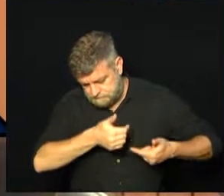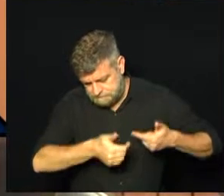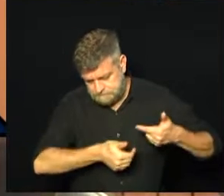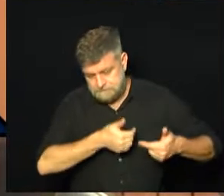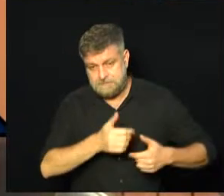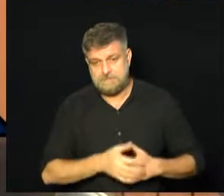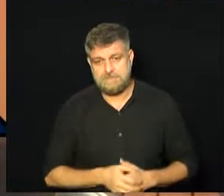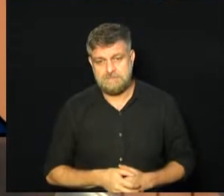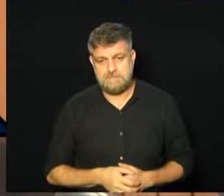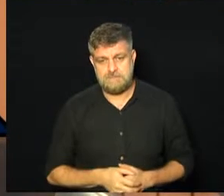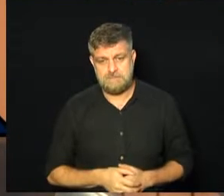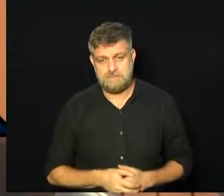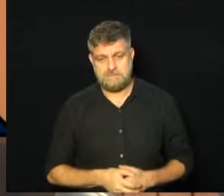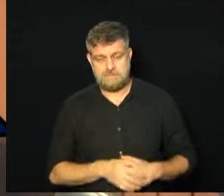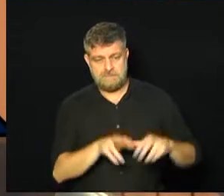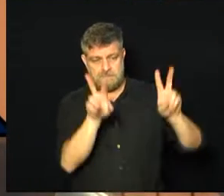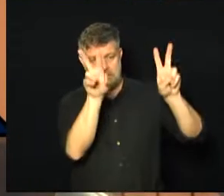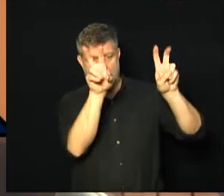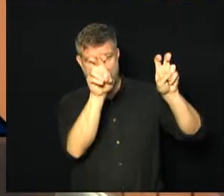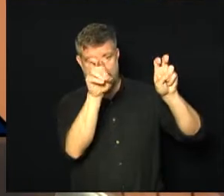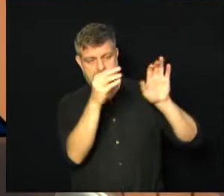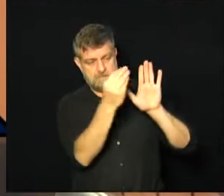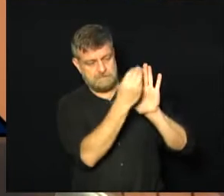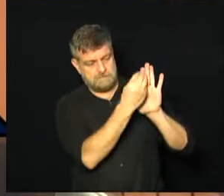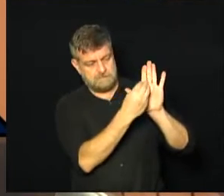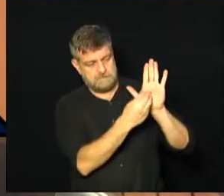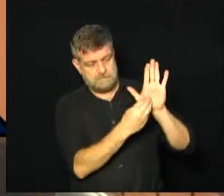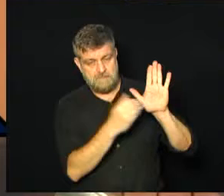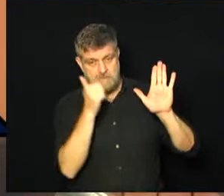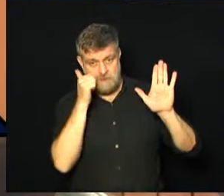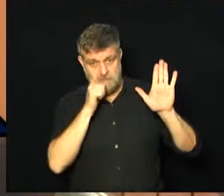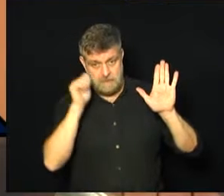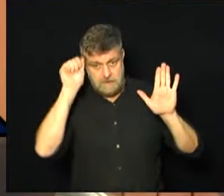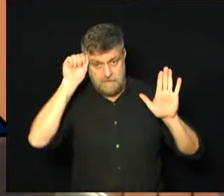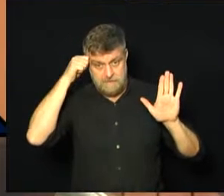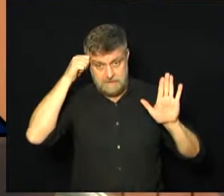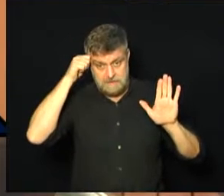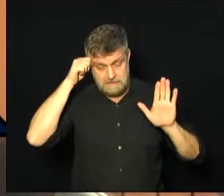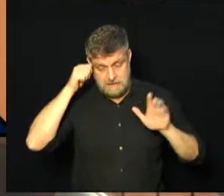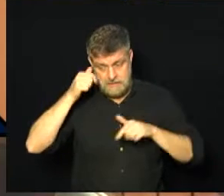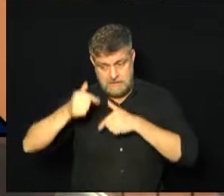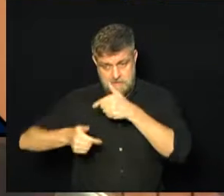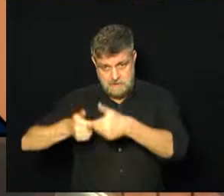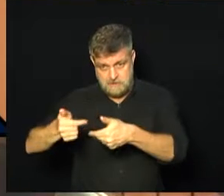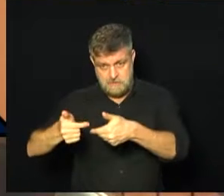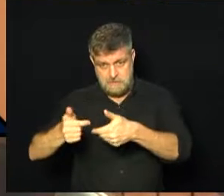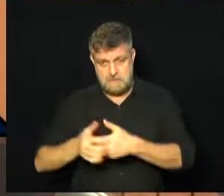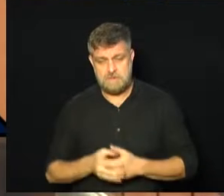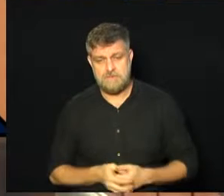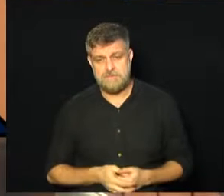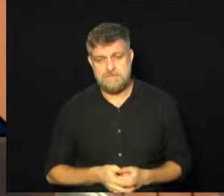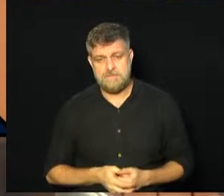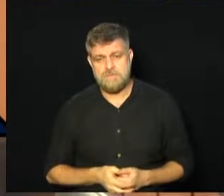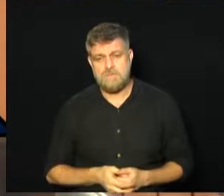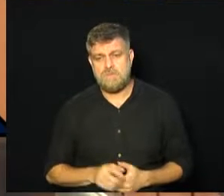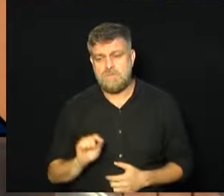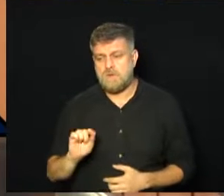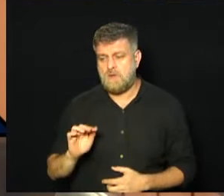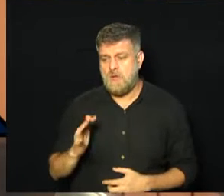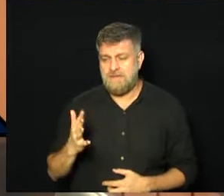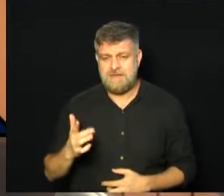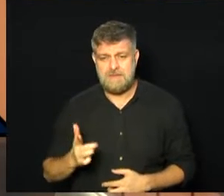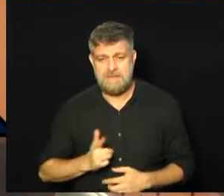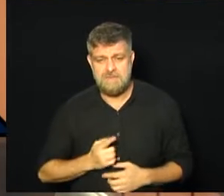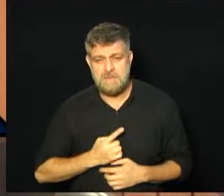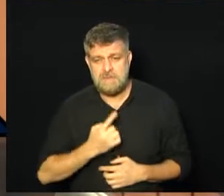E a pauta da mulher negra e da mulher trabalhadora, ela teve uma aproximação